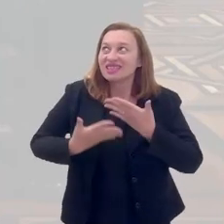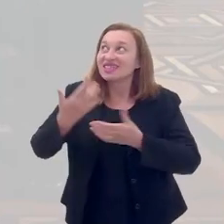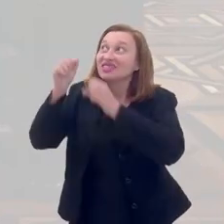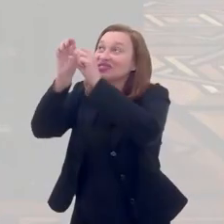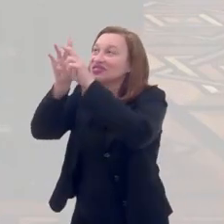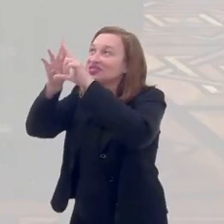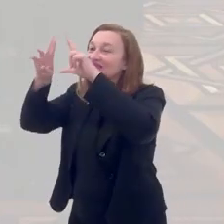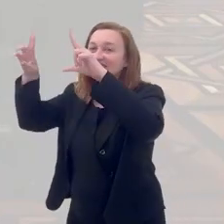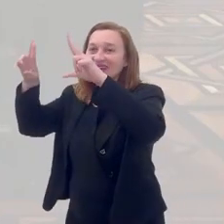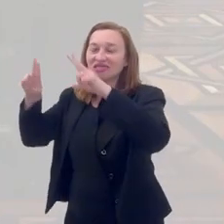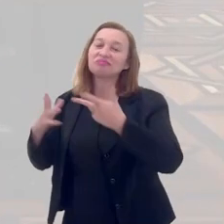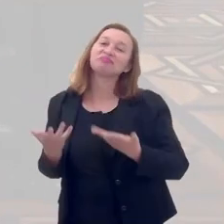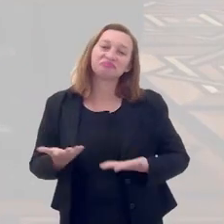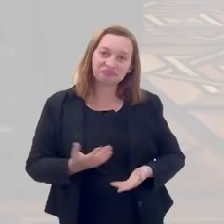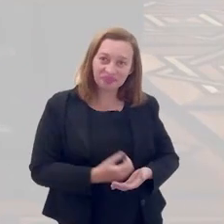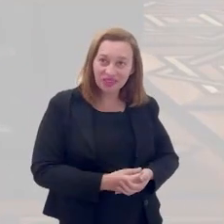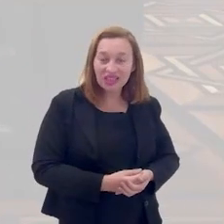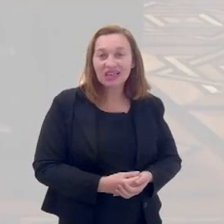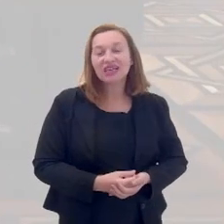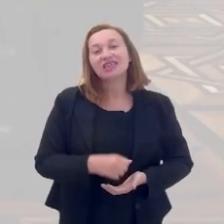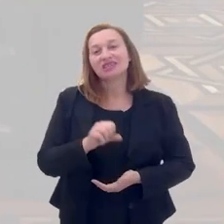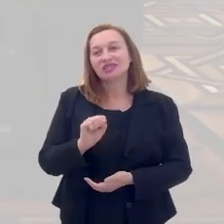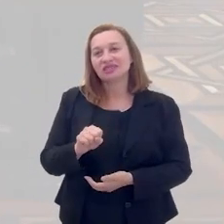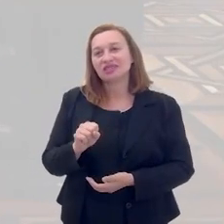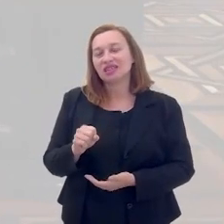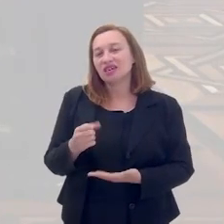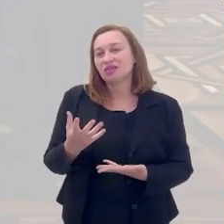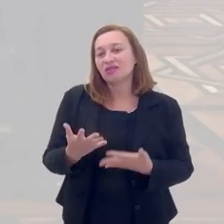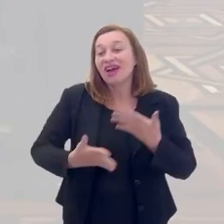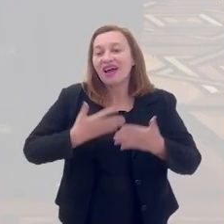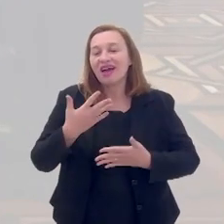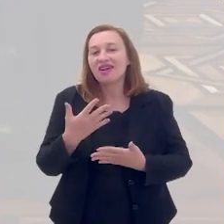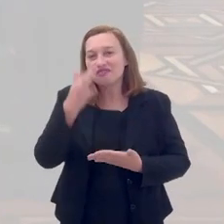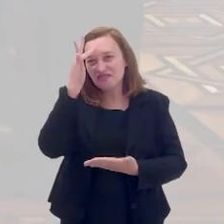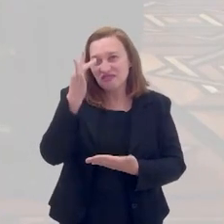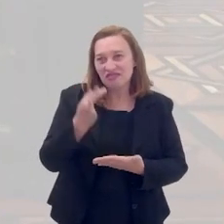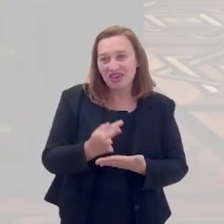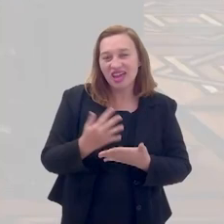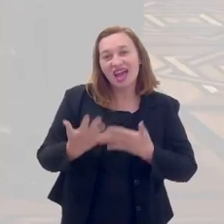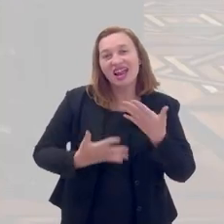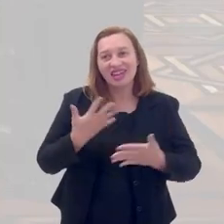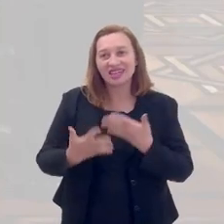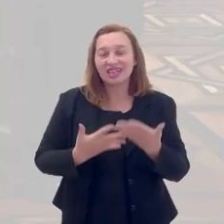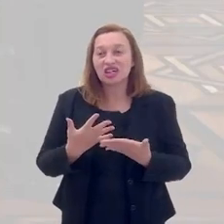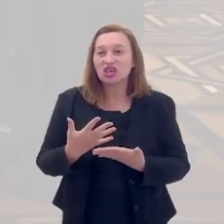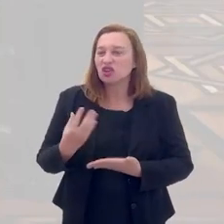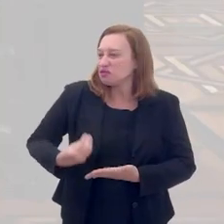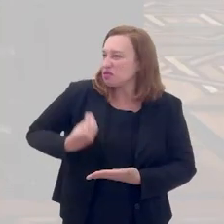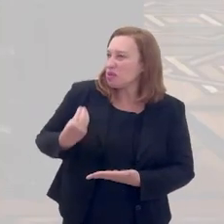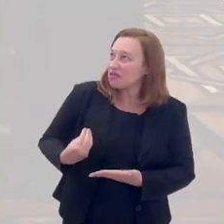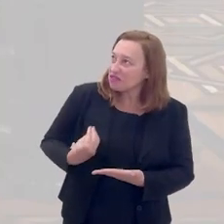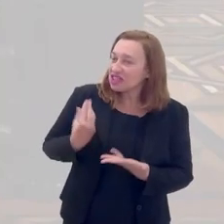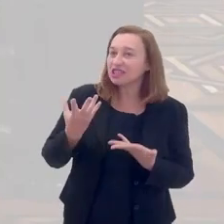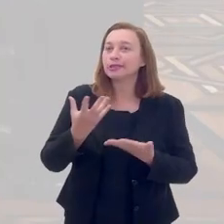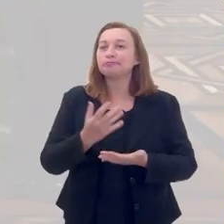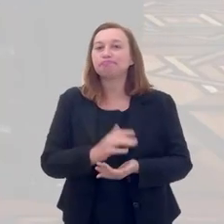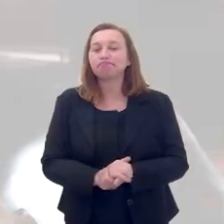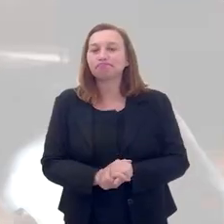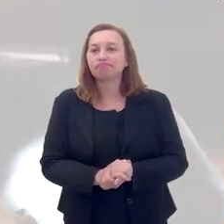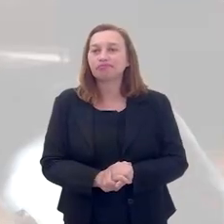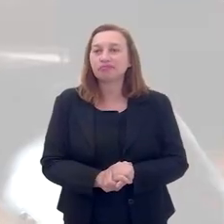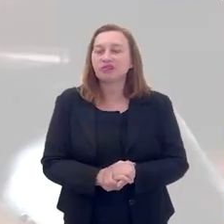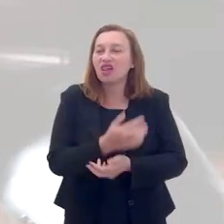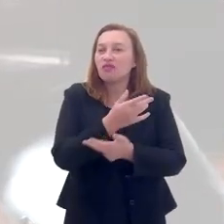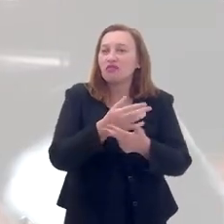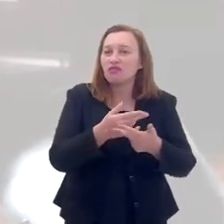nos céus né Eu acho que essa grande dinâmica da fé né nós vivemos uma vida na nossa humanidade